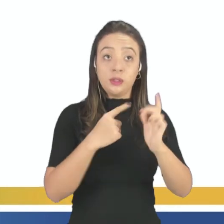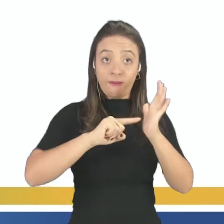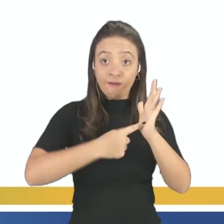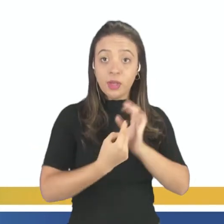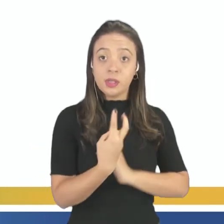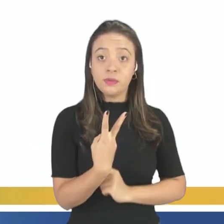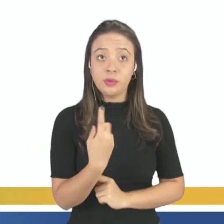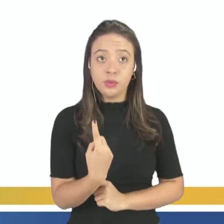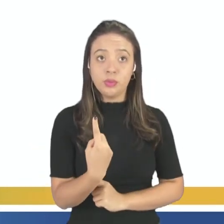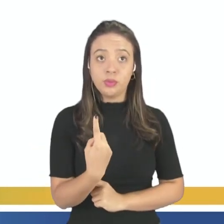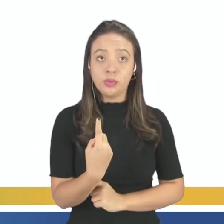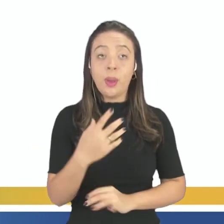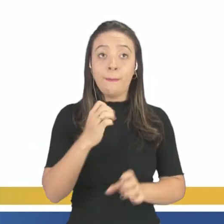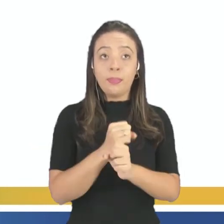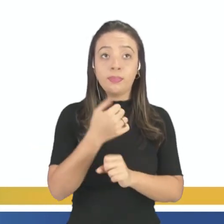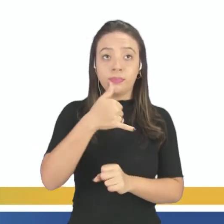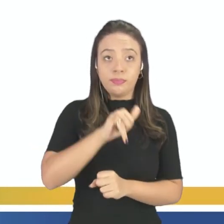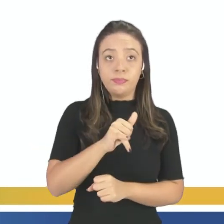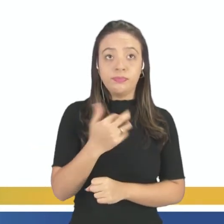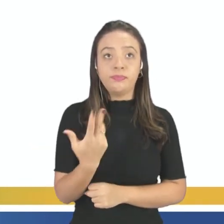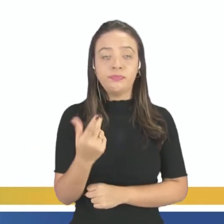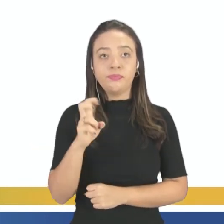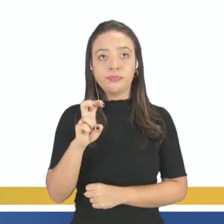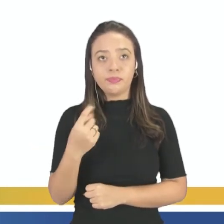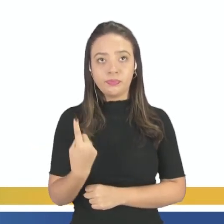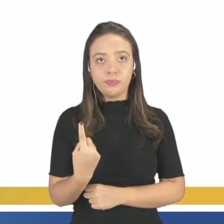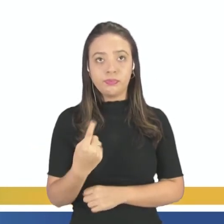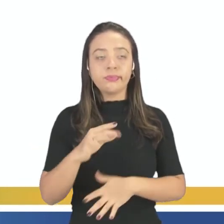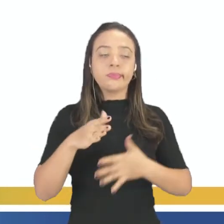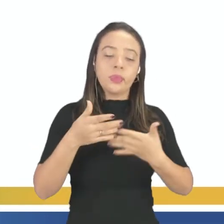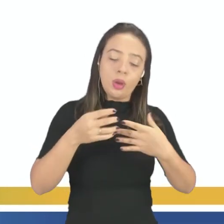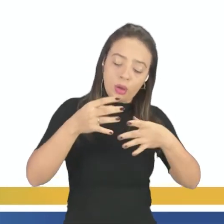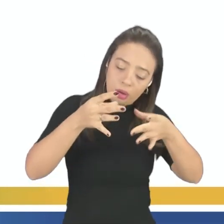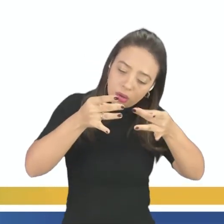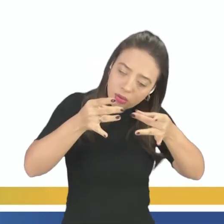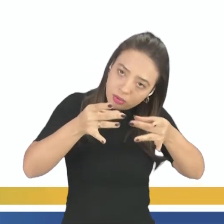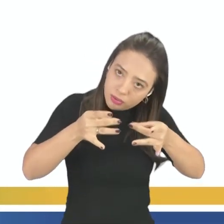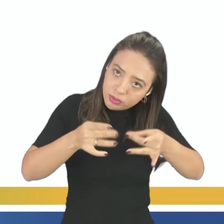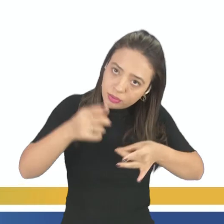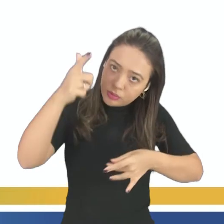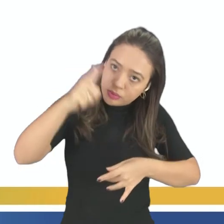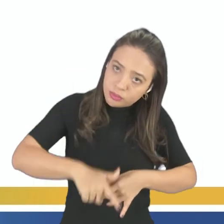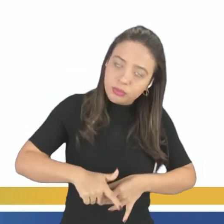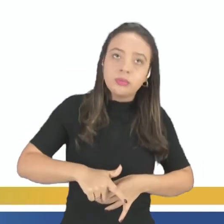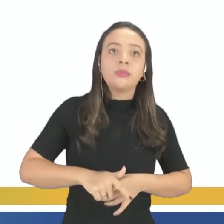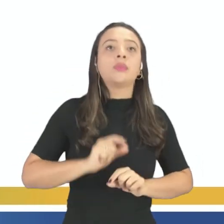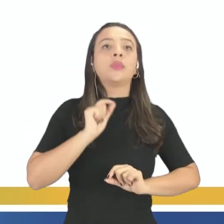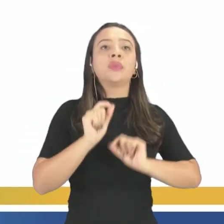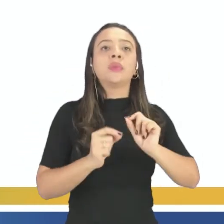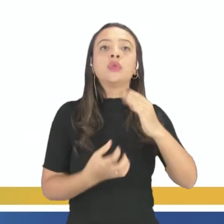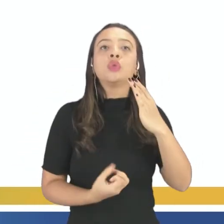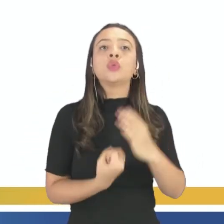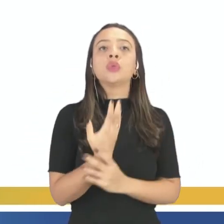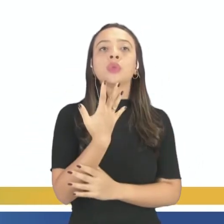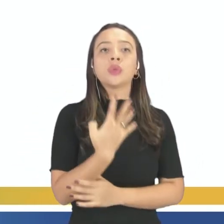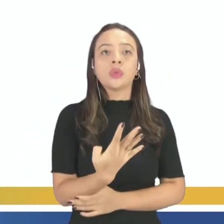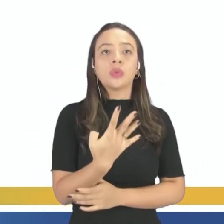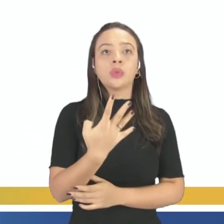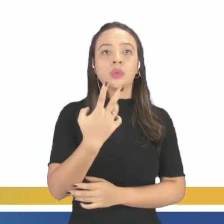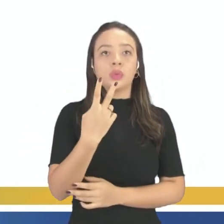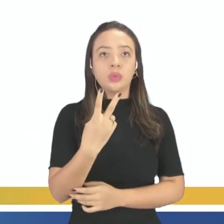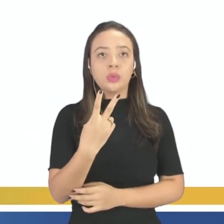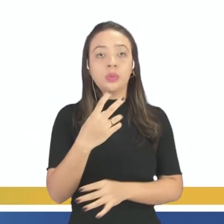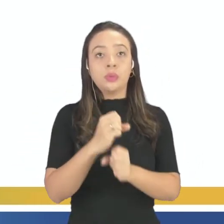21 mais y igual a 51. E aí, fazendo toda a operação matemática dessa equação, nós vamos chegar ao valor